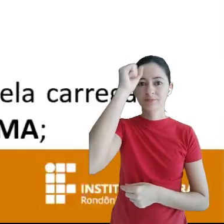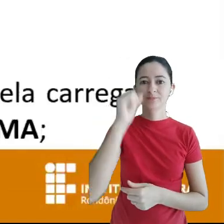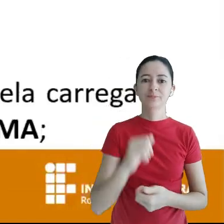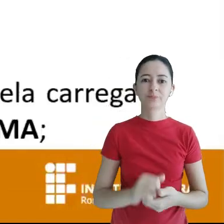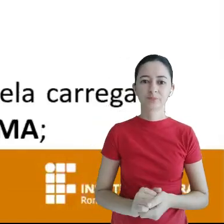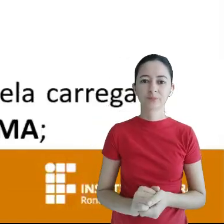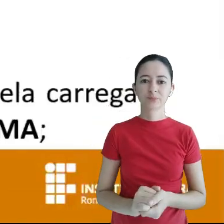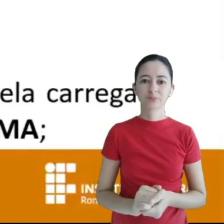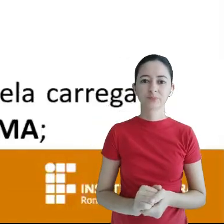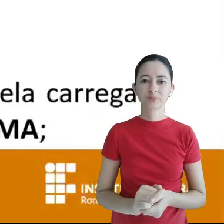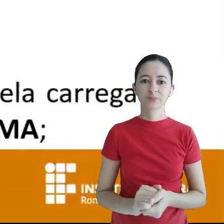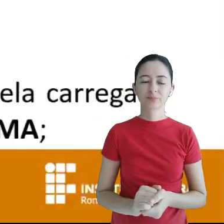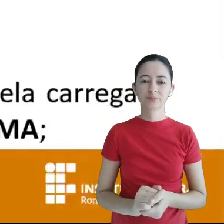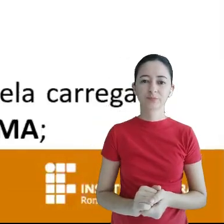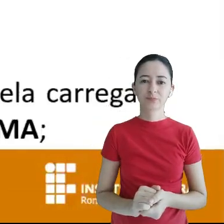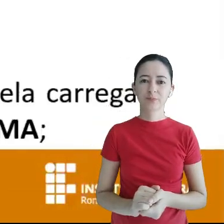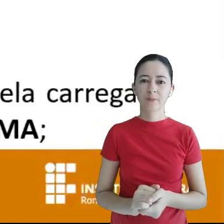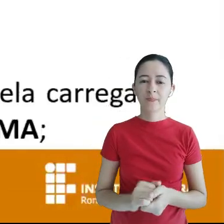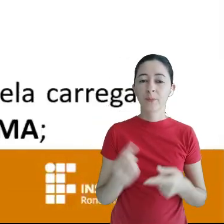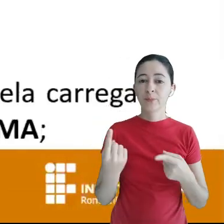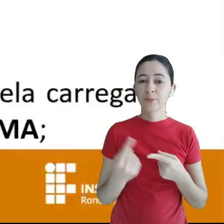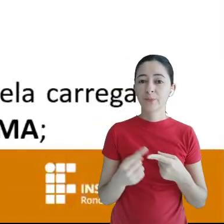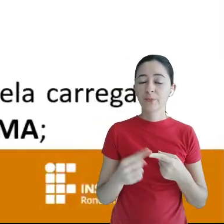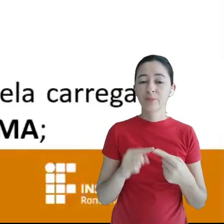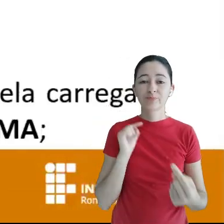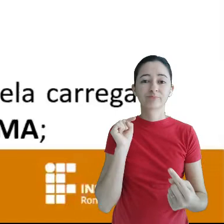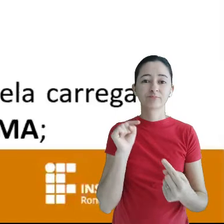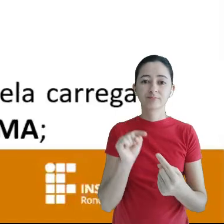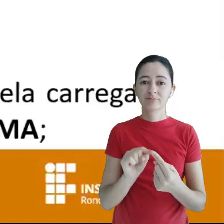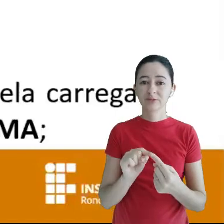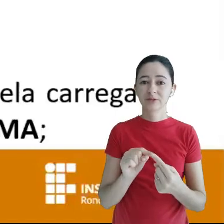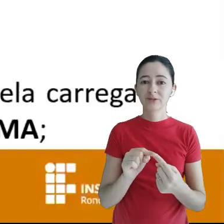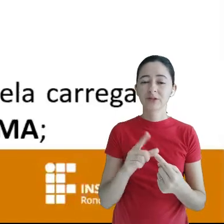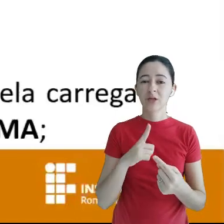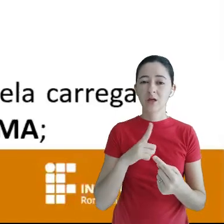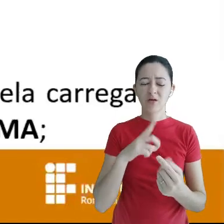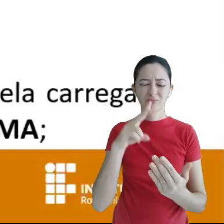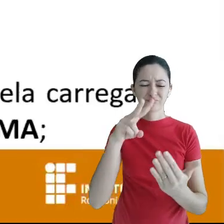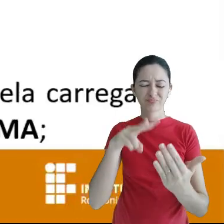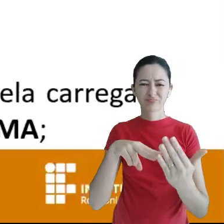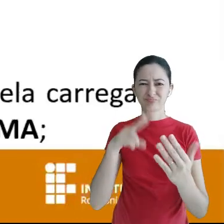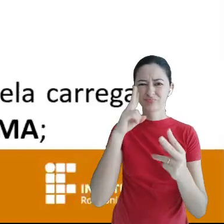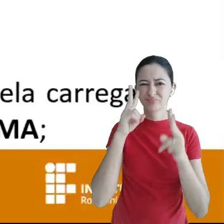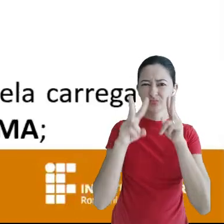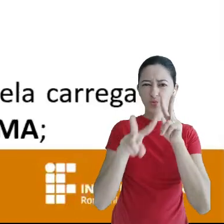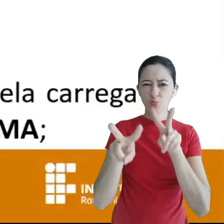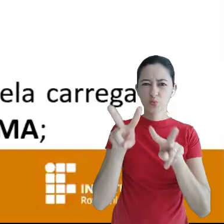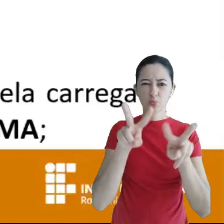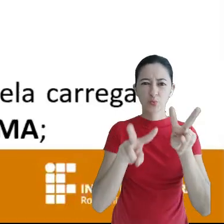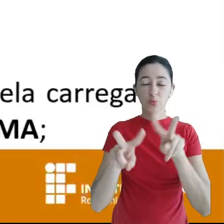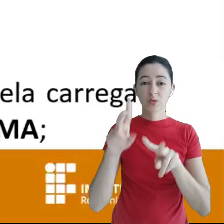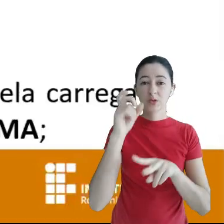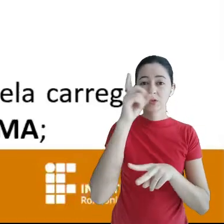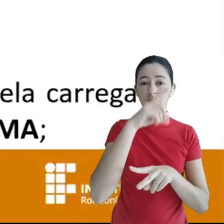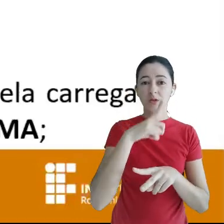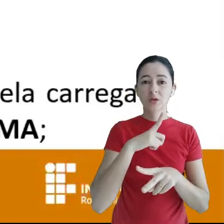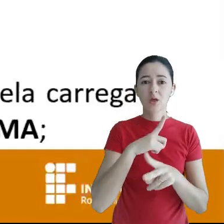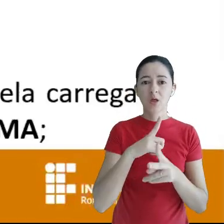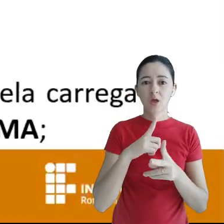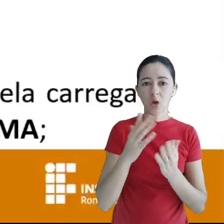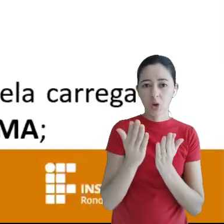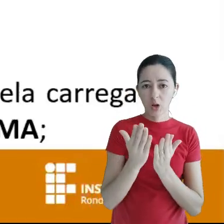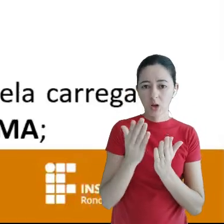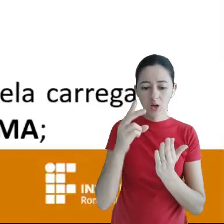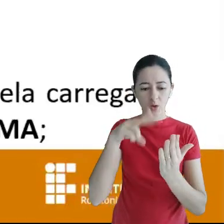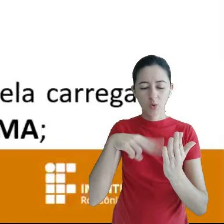Tá? É, por vários fatores. É, às vezes é difícil a leitura. Eu vejo muita literatura de banco